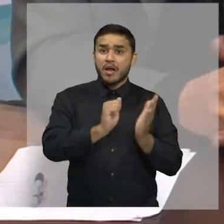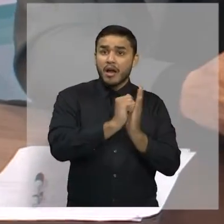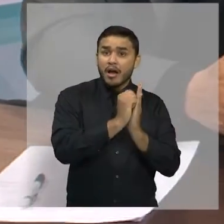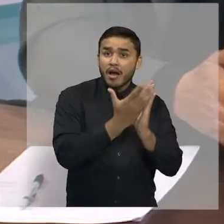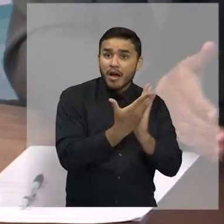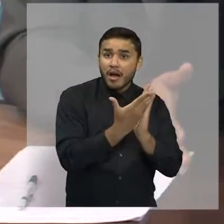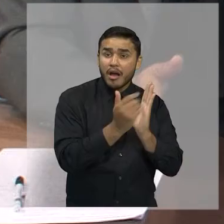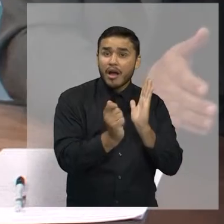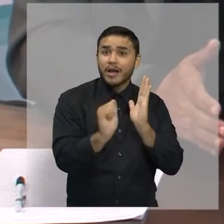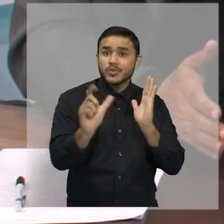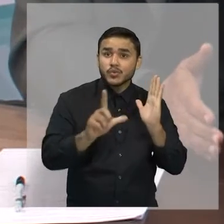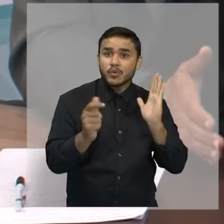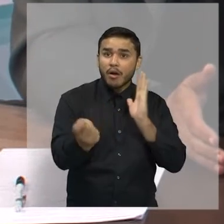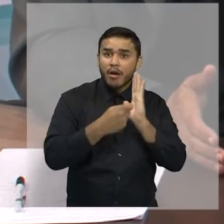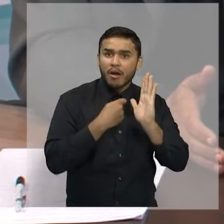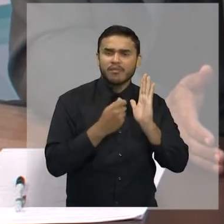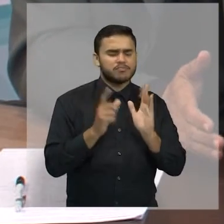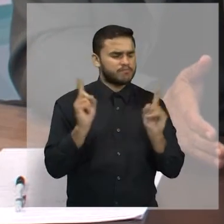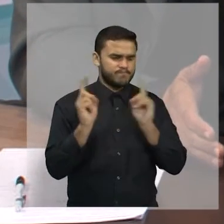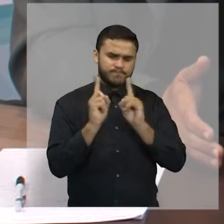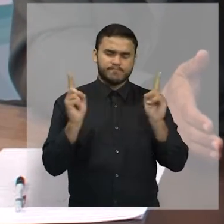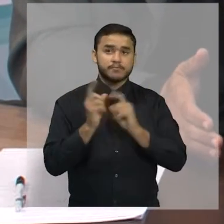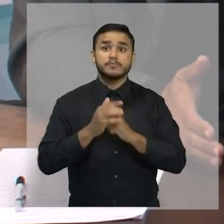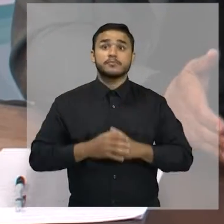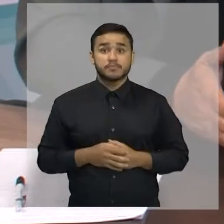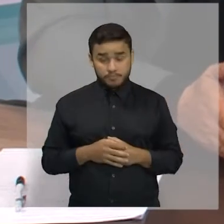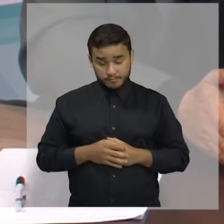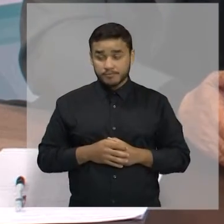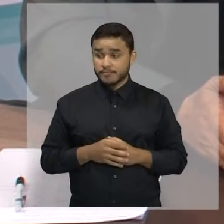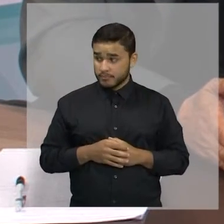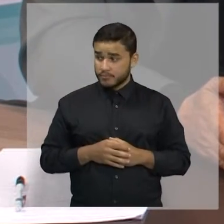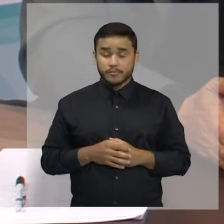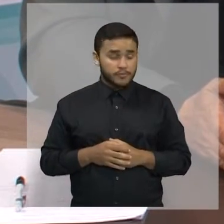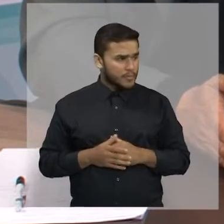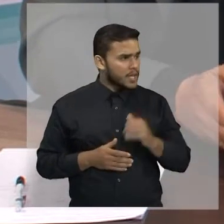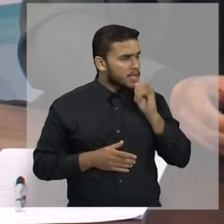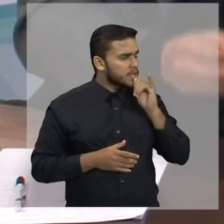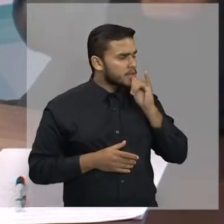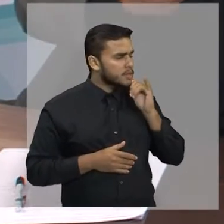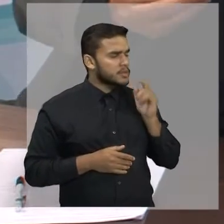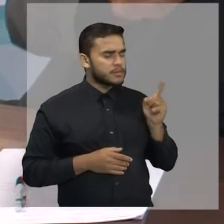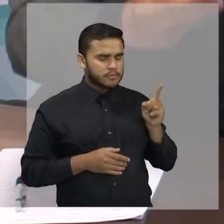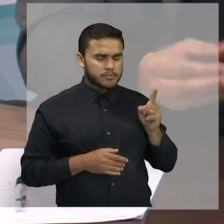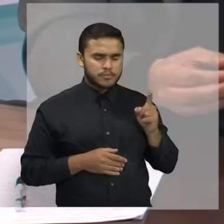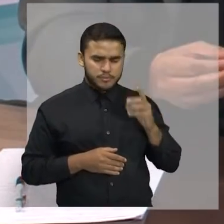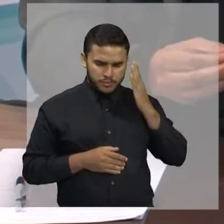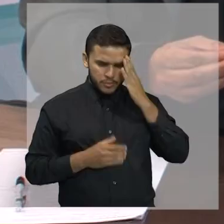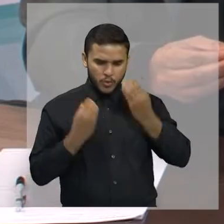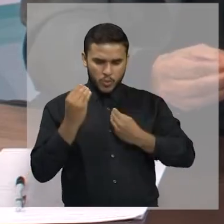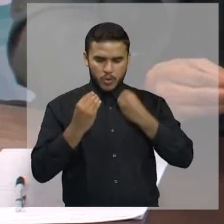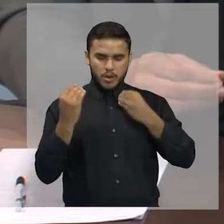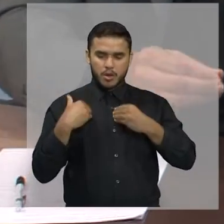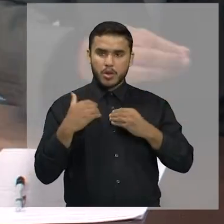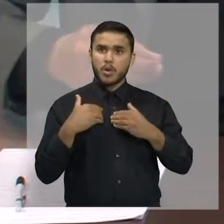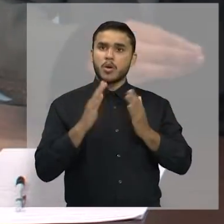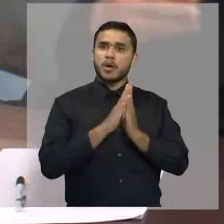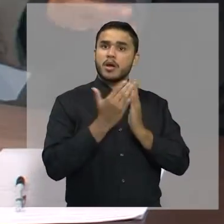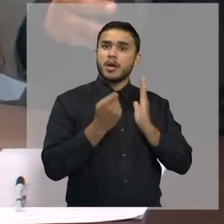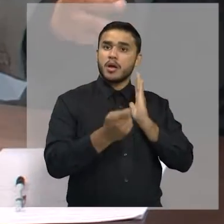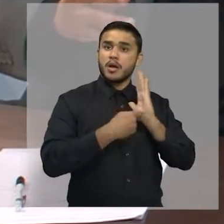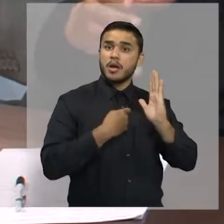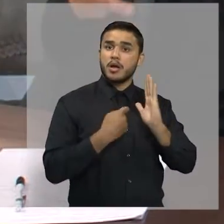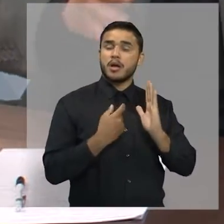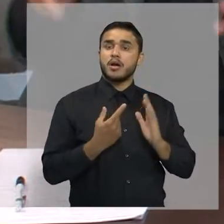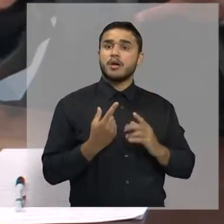registro. Talib, olha, se você pensa a formalização como um caminho, por exemplo, para acesso a crédito, você está